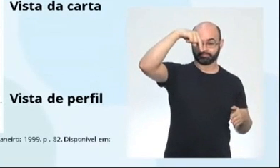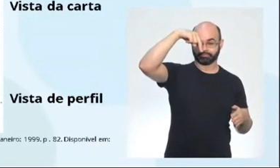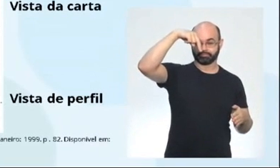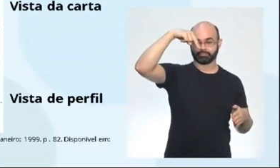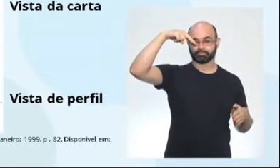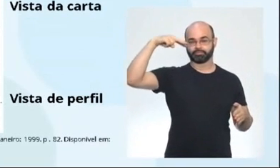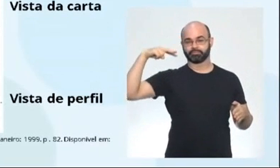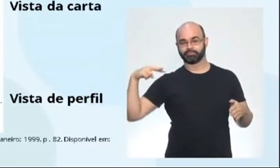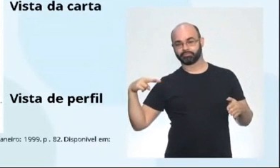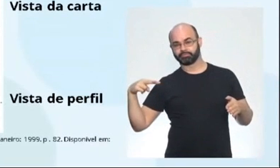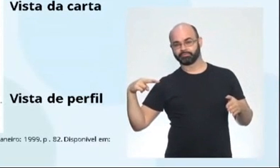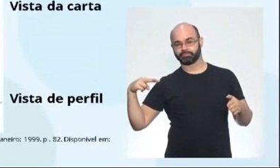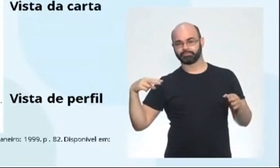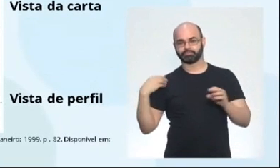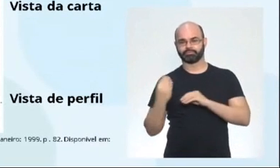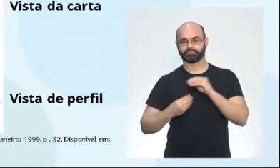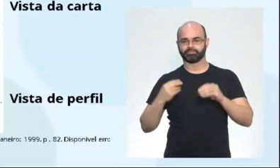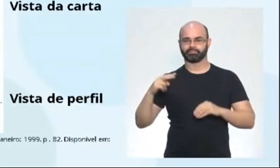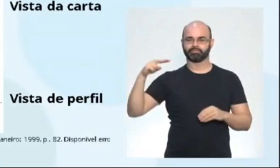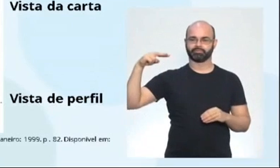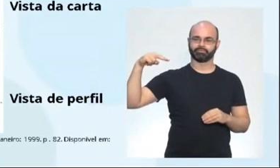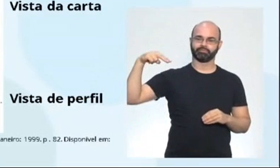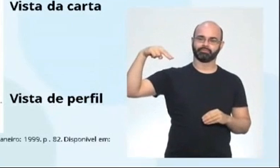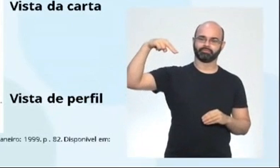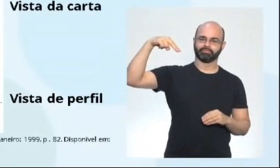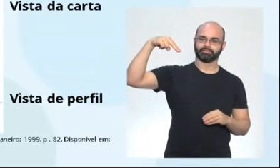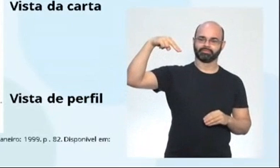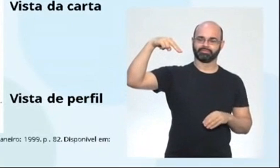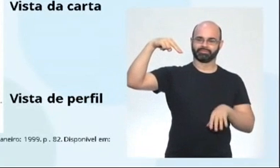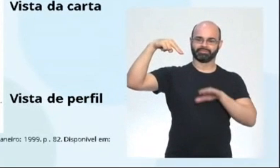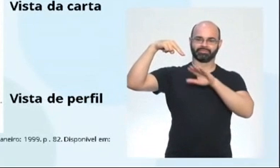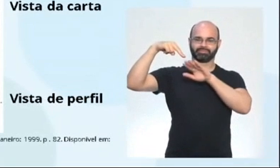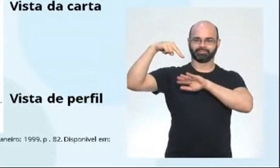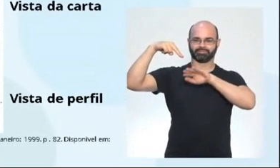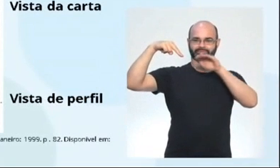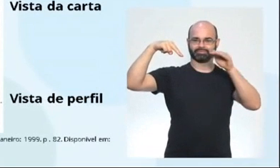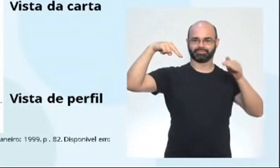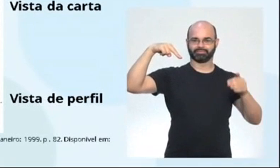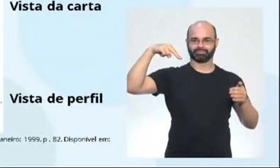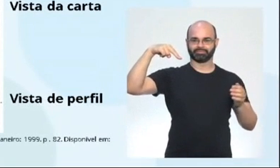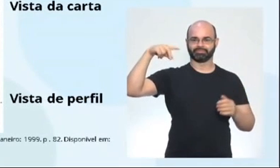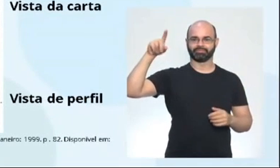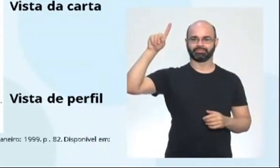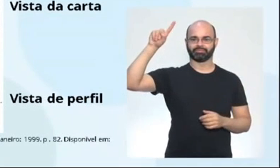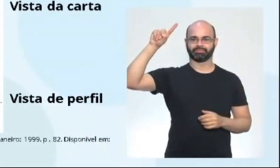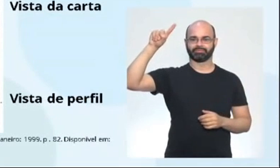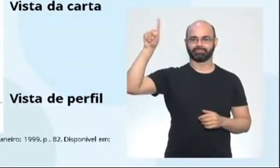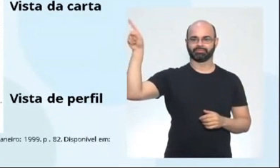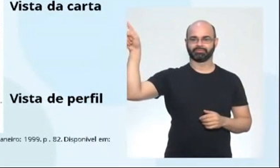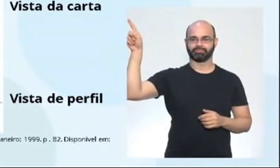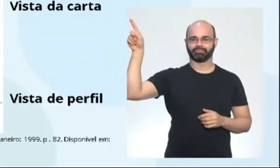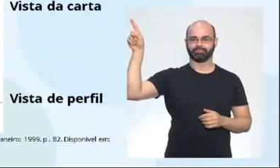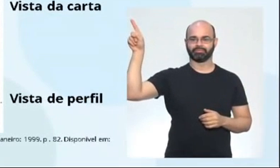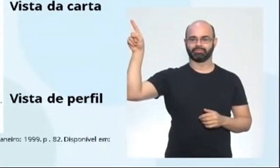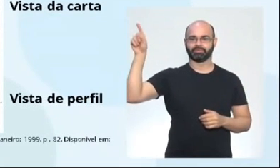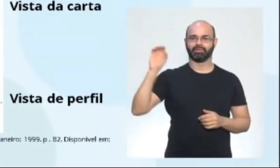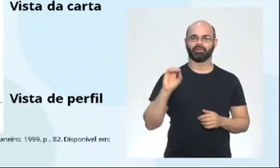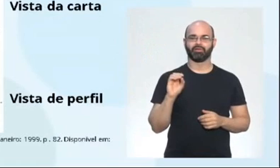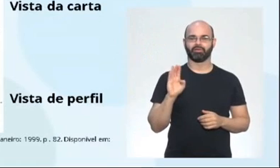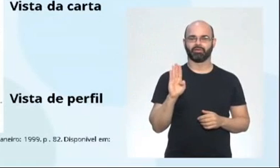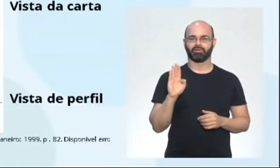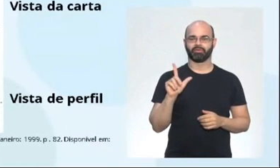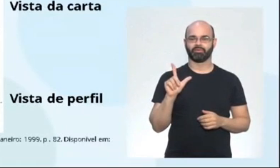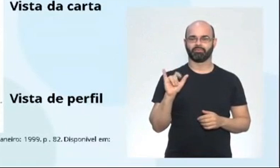parte lateral, que é a parte do perfil dessa região de morros, tá certo? Então, a vista oblíqua, nós